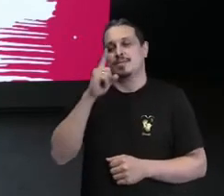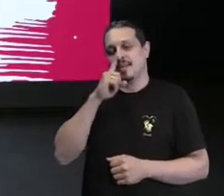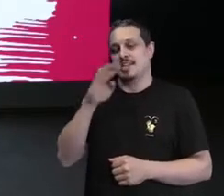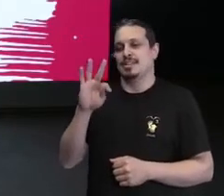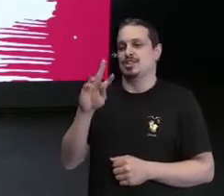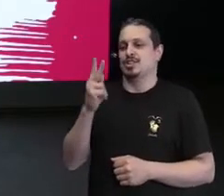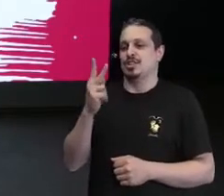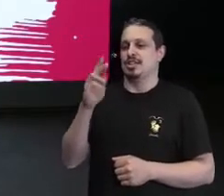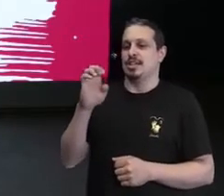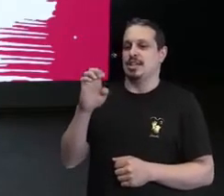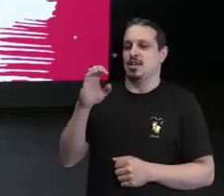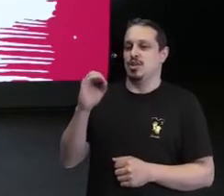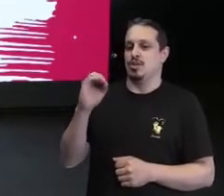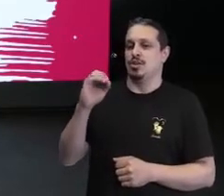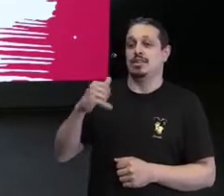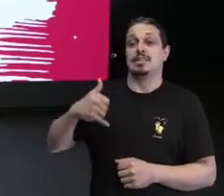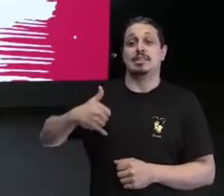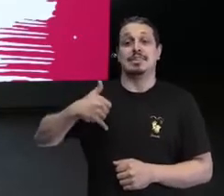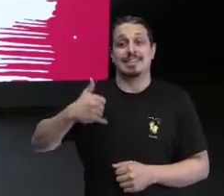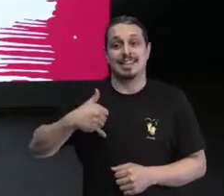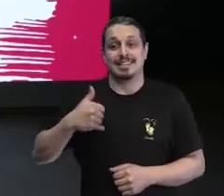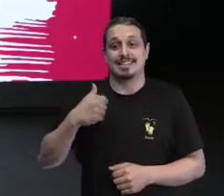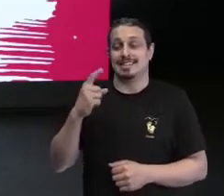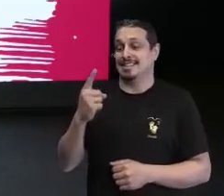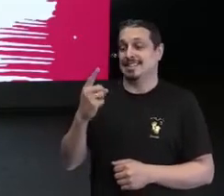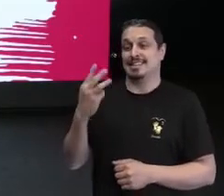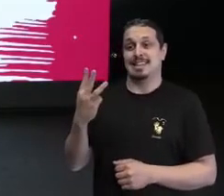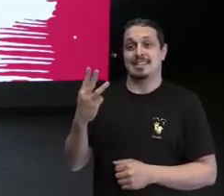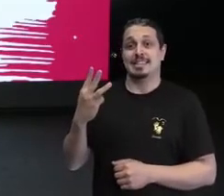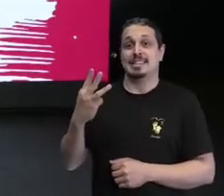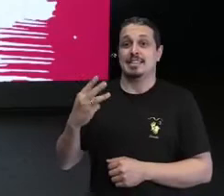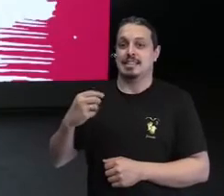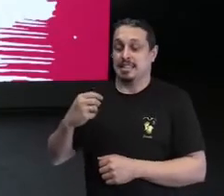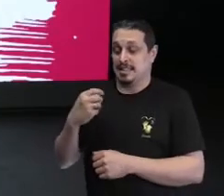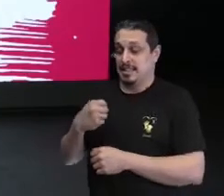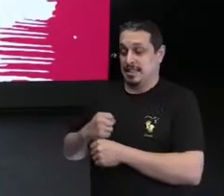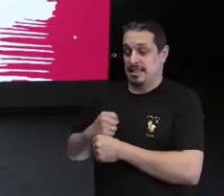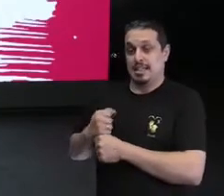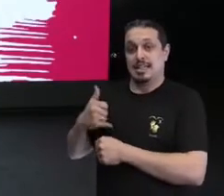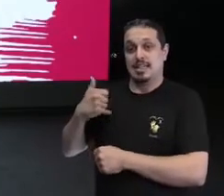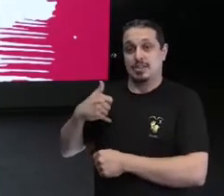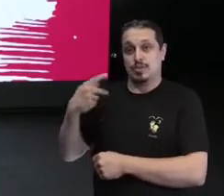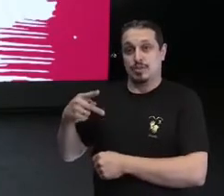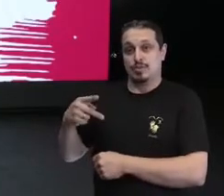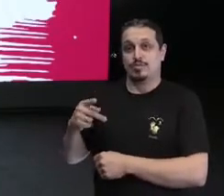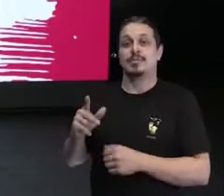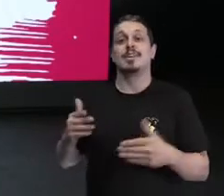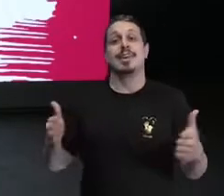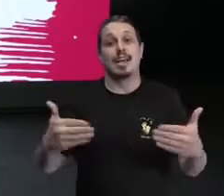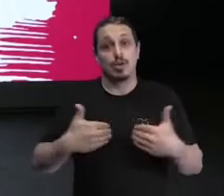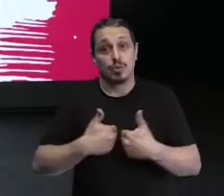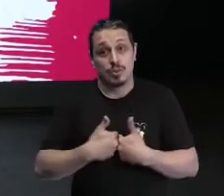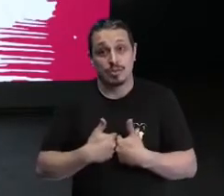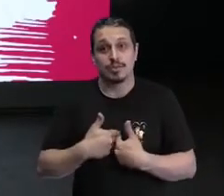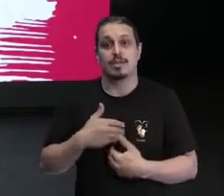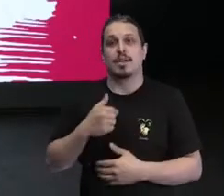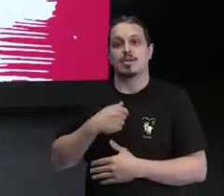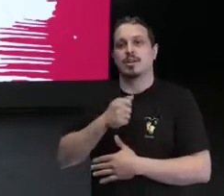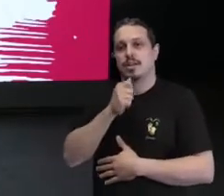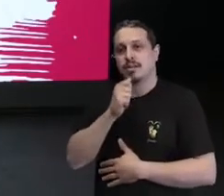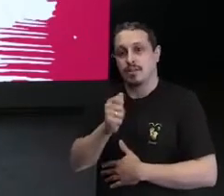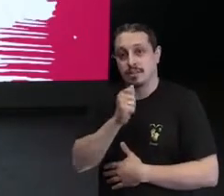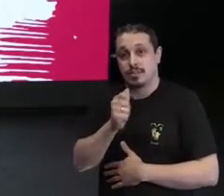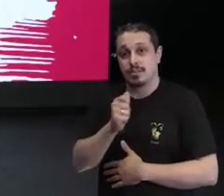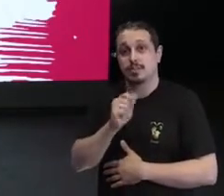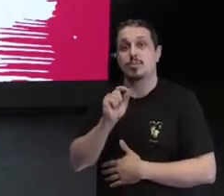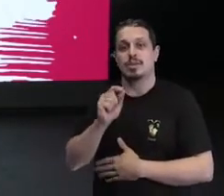menino de 13 anos, adolescente, autista grau 2 de suporte. Sou jornalista, sou escritora, sou ativista.